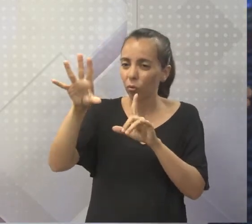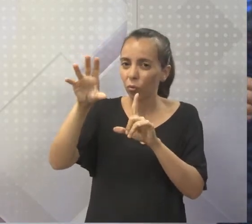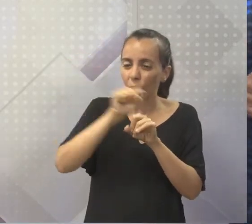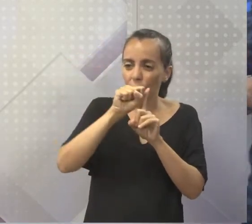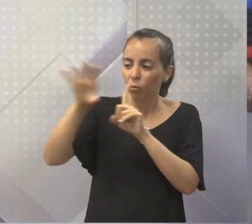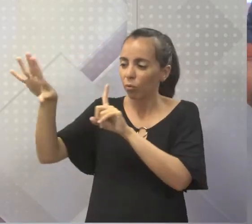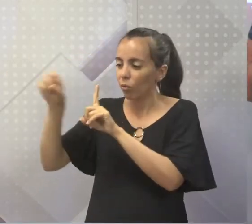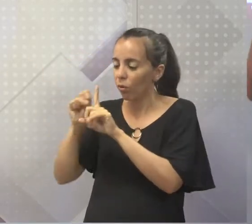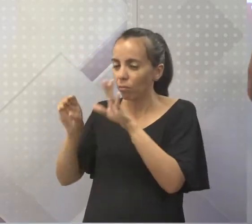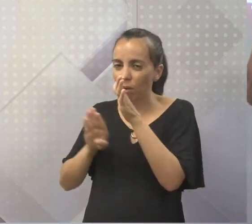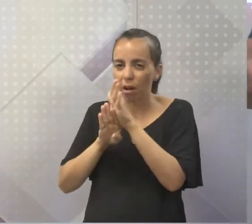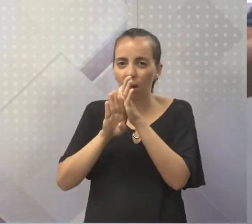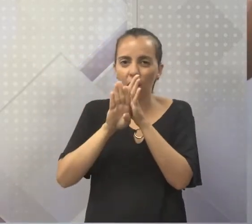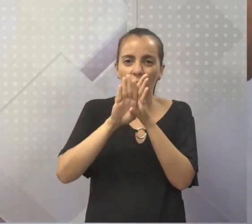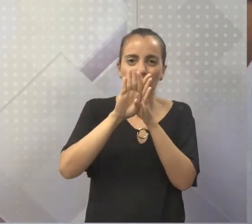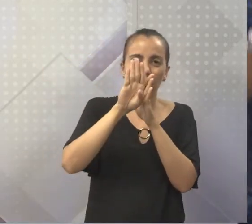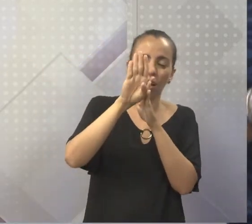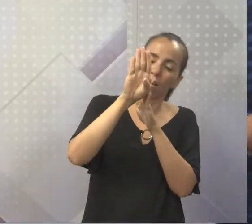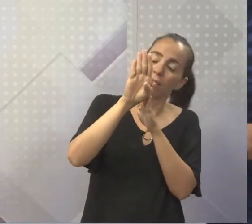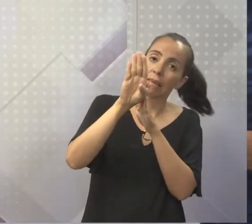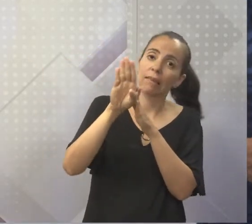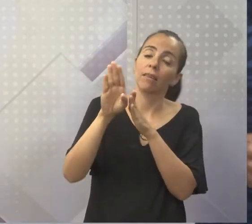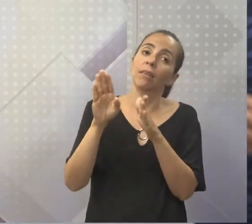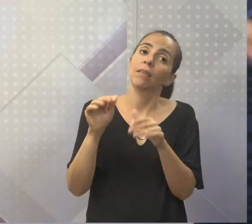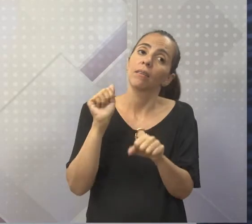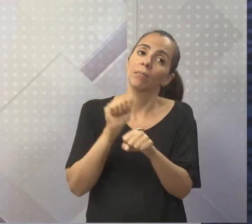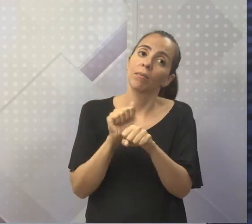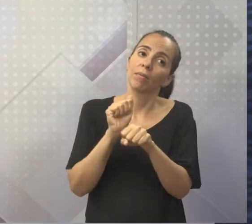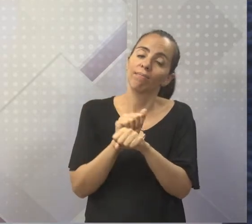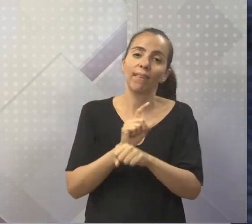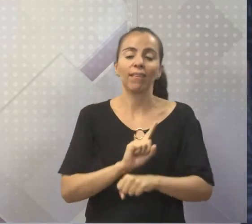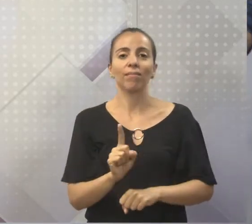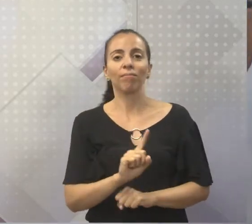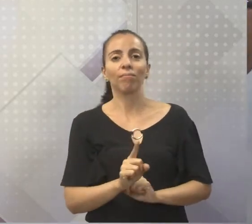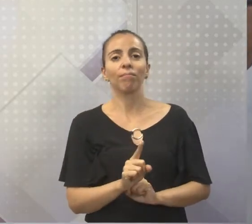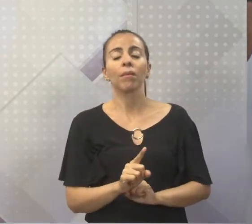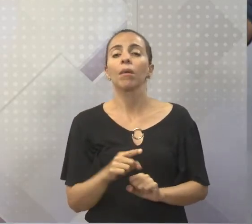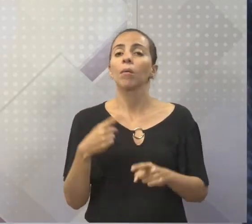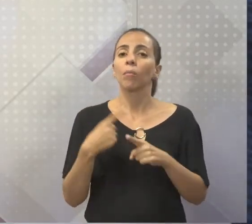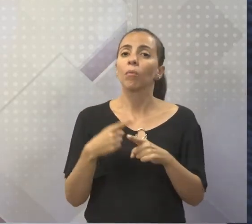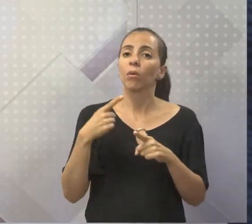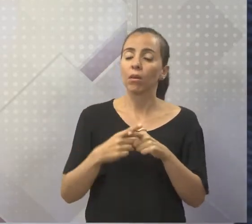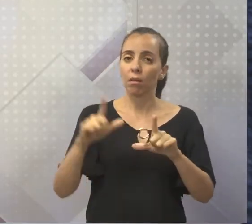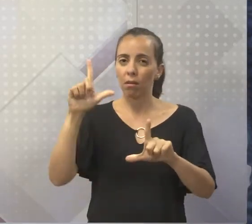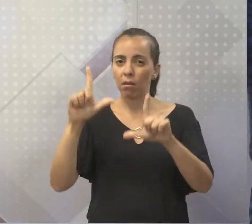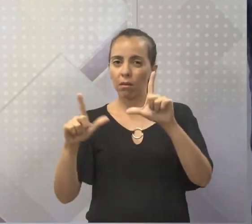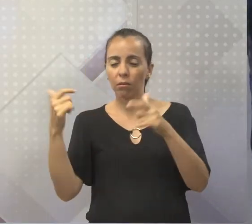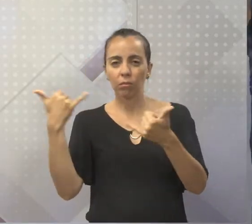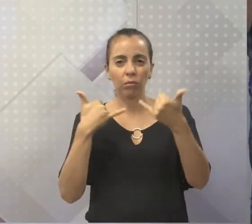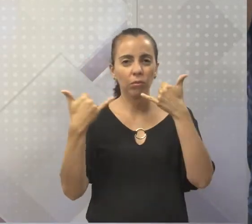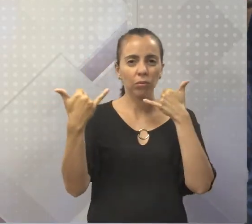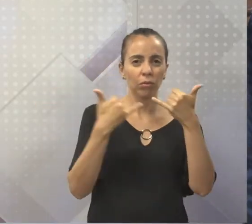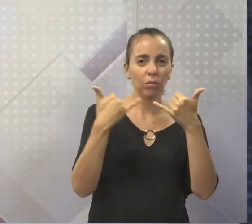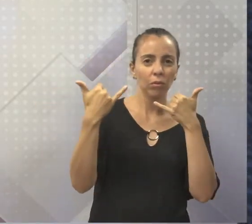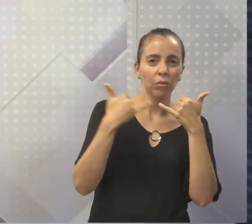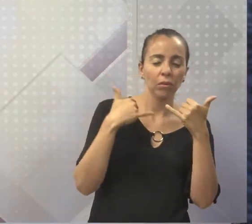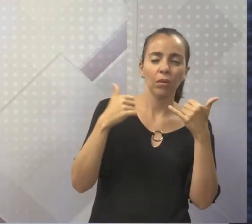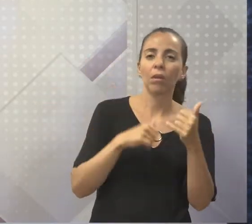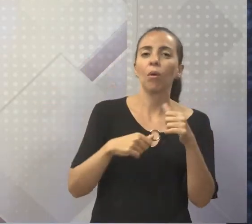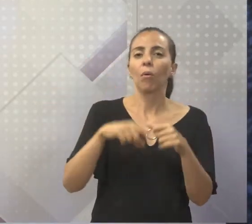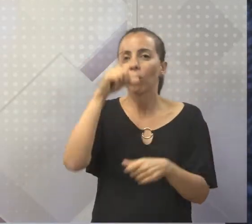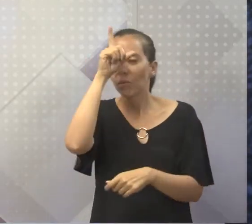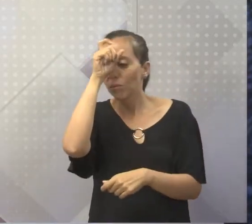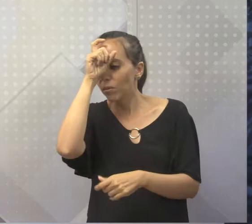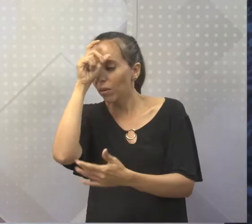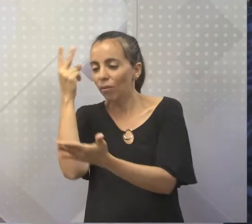onda Porque tudo que vocês observarem nos noticiários sobre essa pandemia em termos de internação